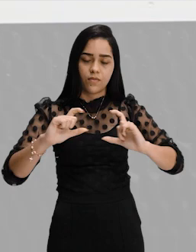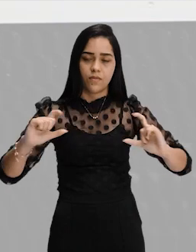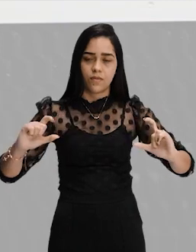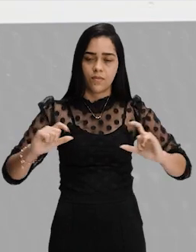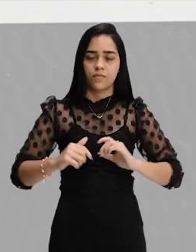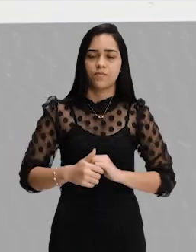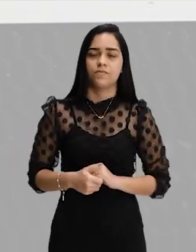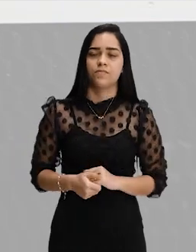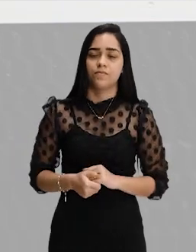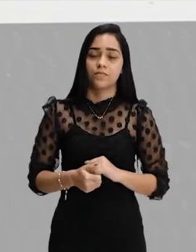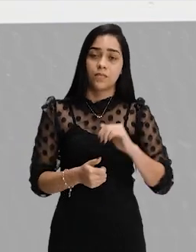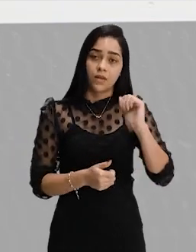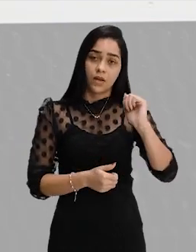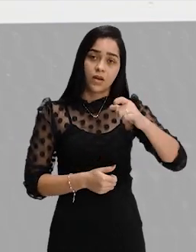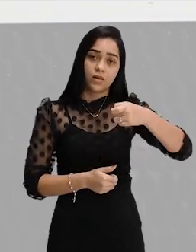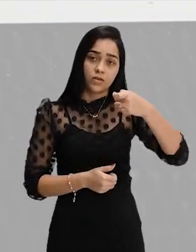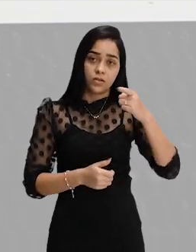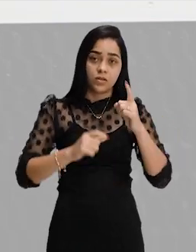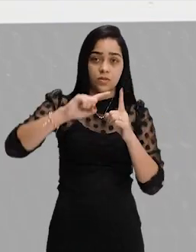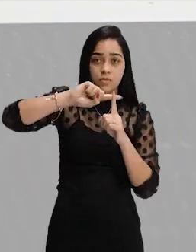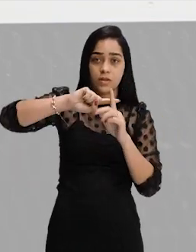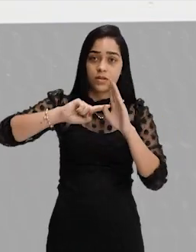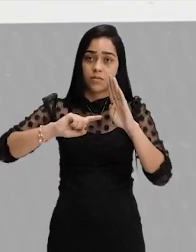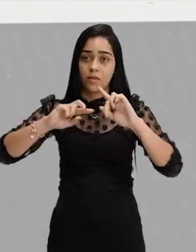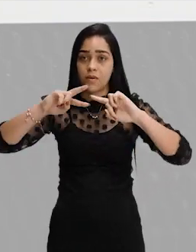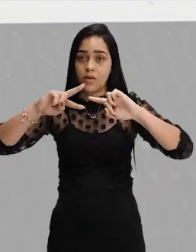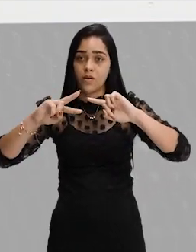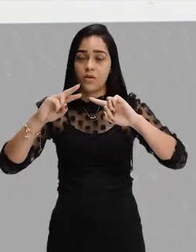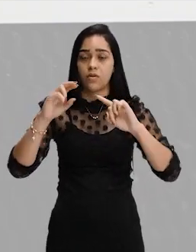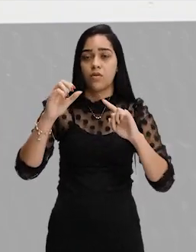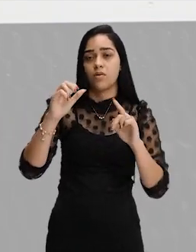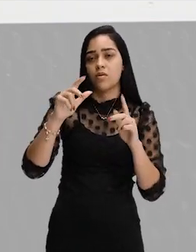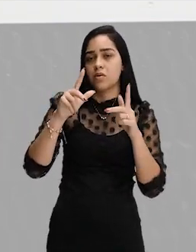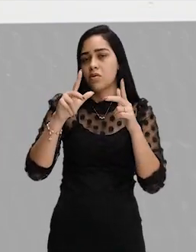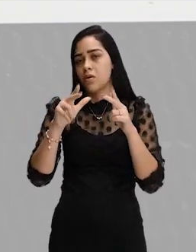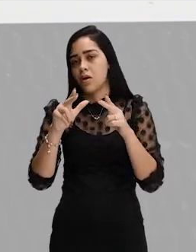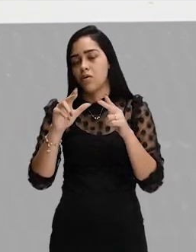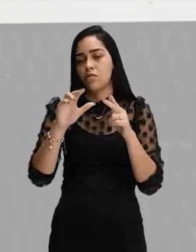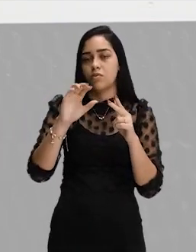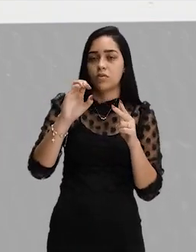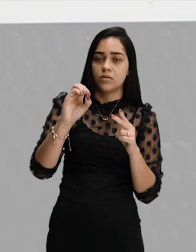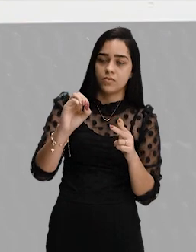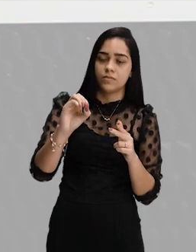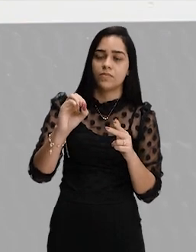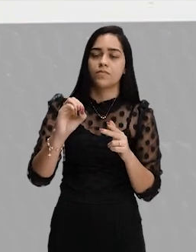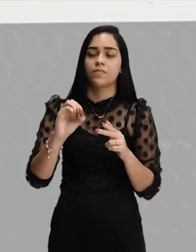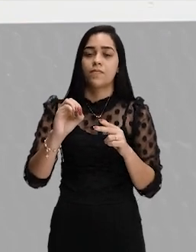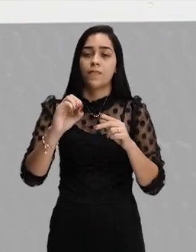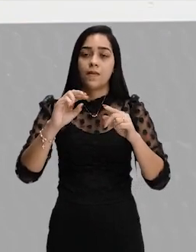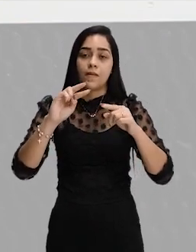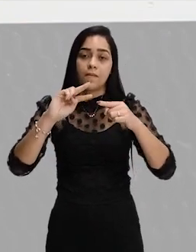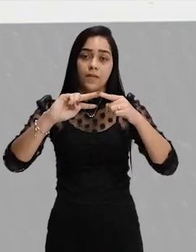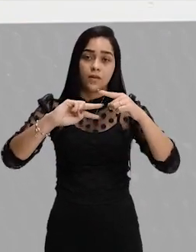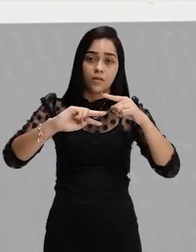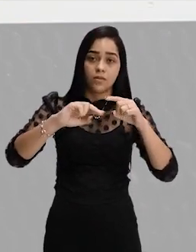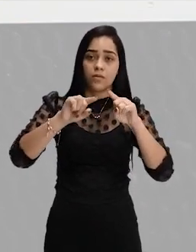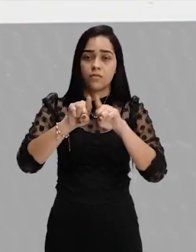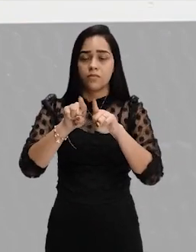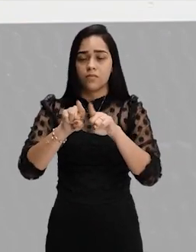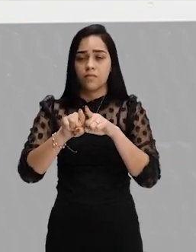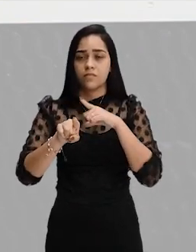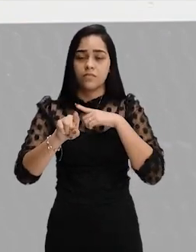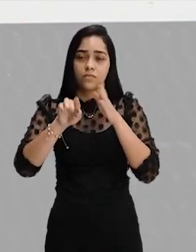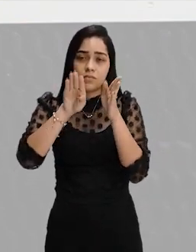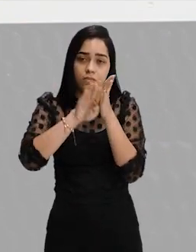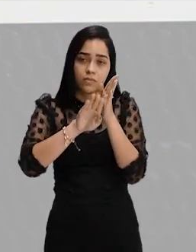aqui. Então ax mais b maior do que zero, ax mais b maior ou igual a zero, ax mais b menor do que zero e ax mais